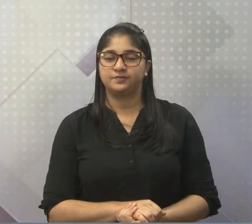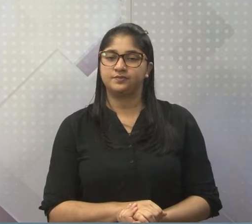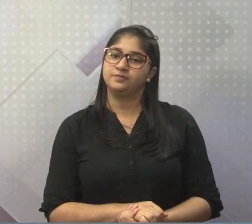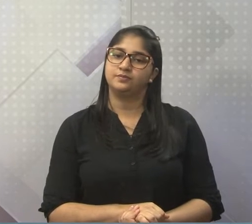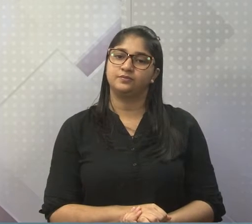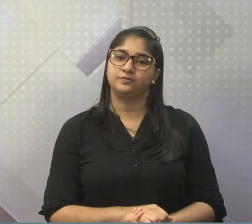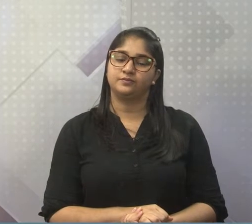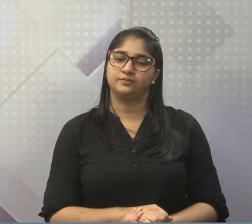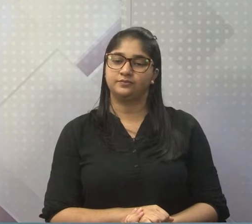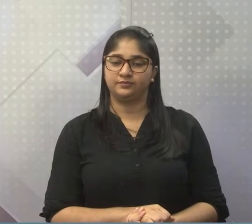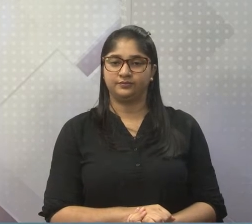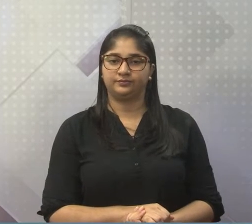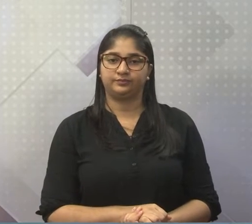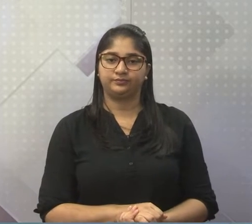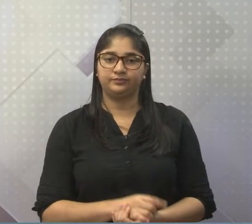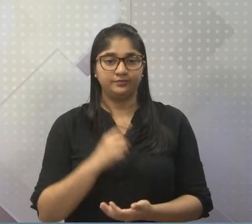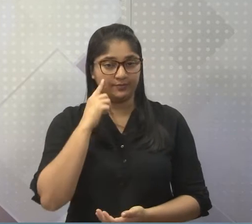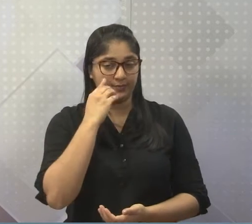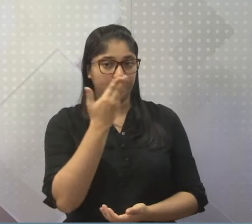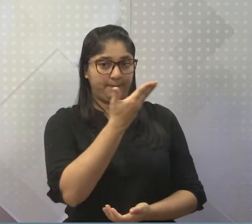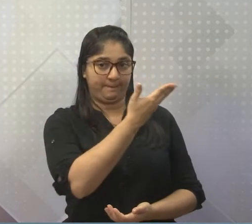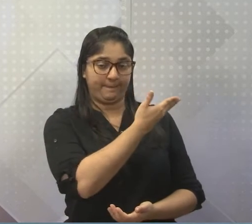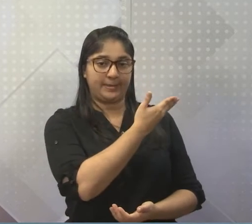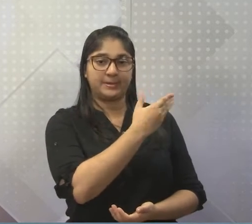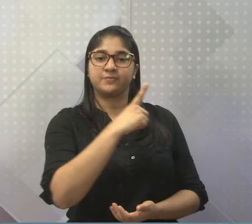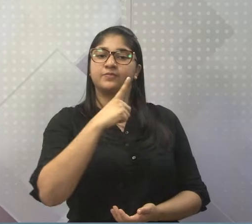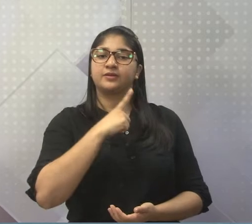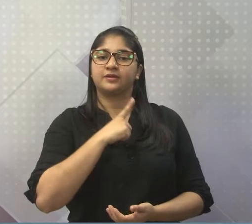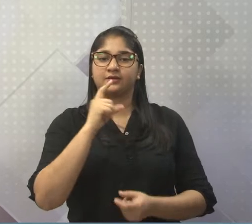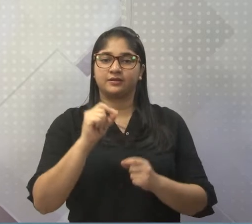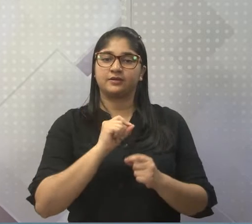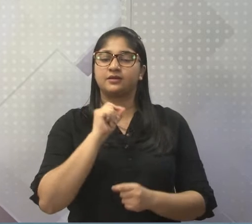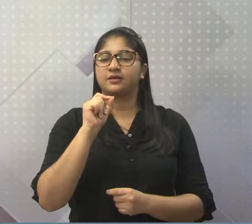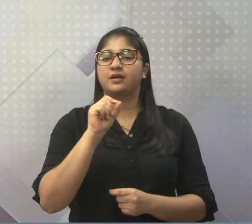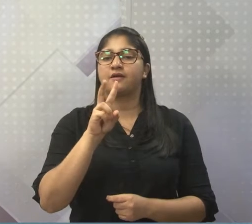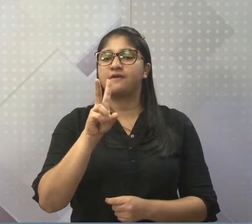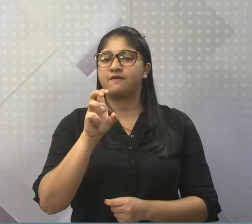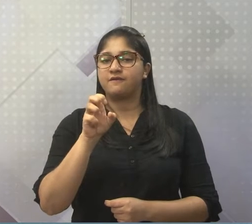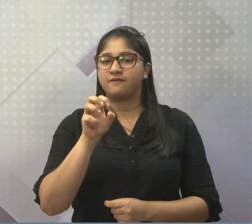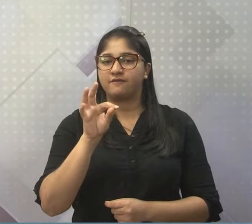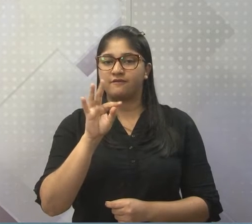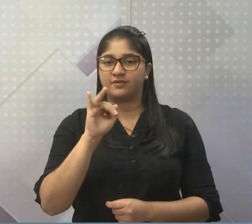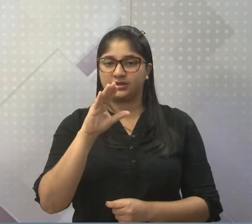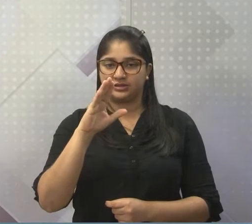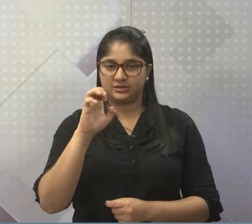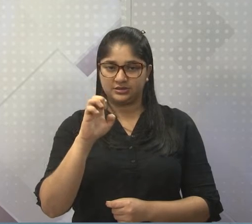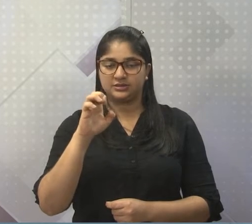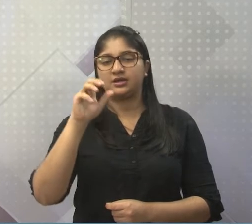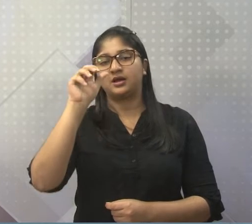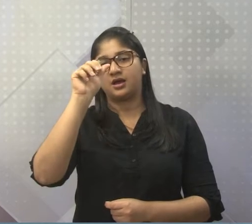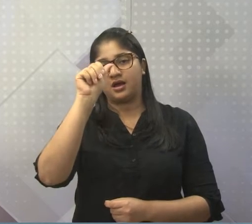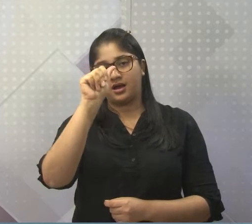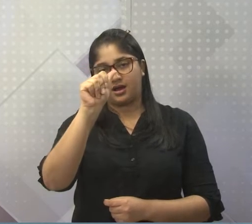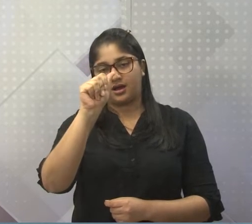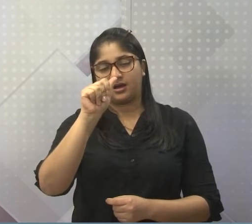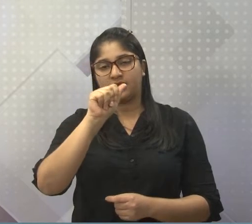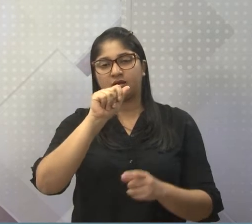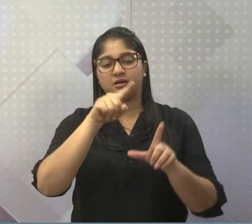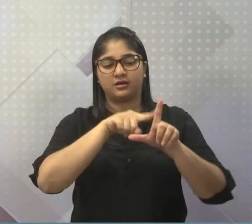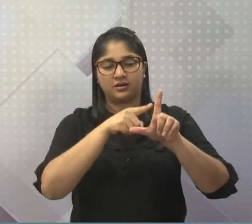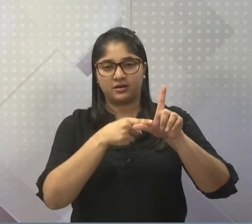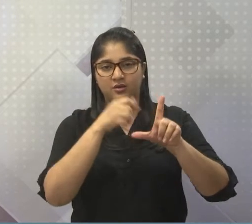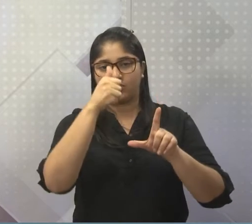Tá aqui o meu triângulo. Eu tenho vértice A no ângulo de 90, eu tenho vértice